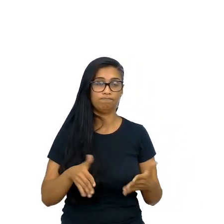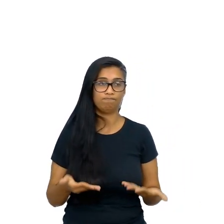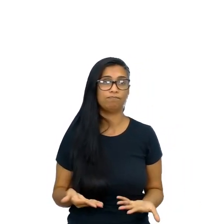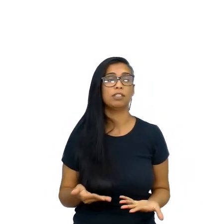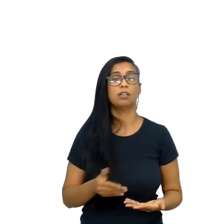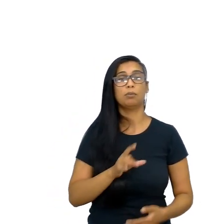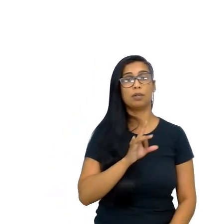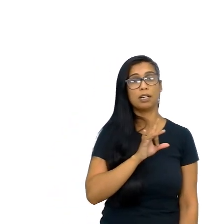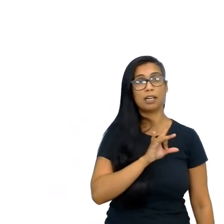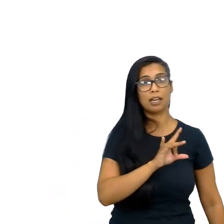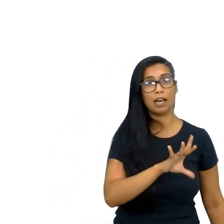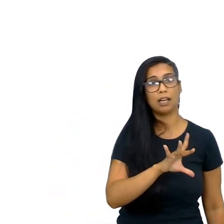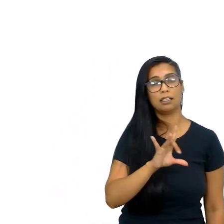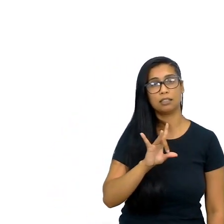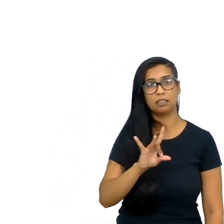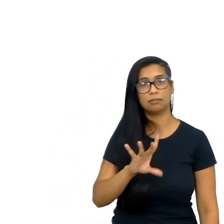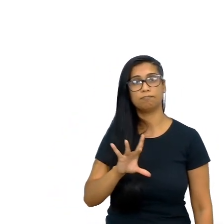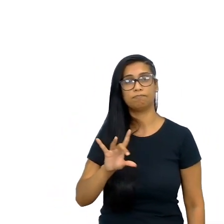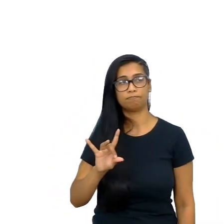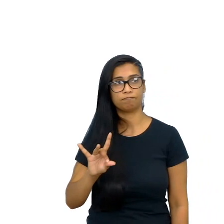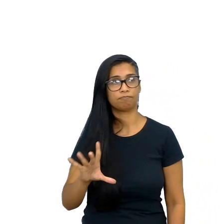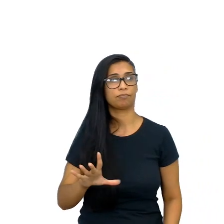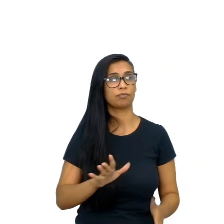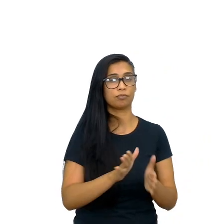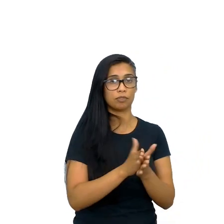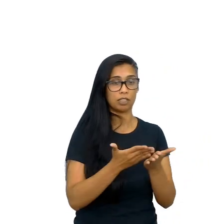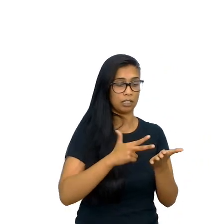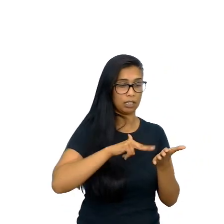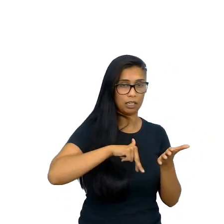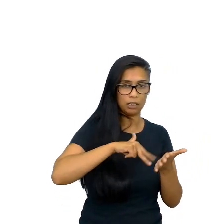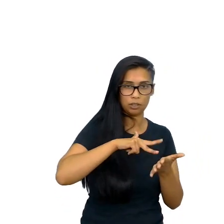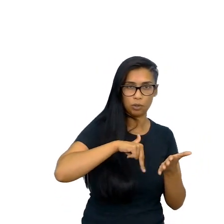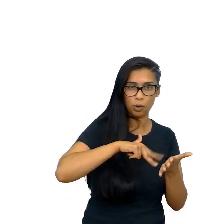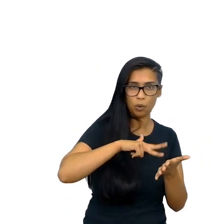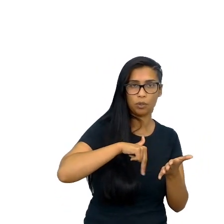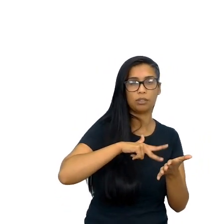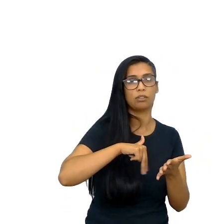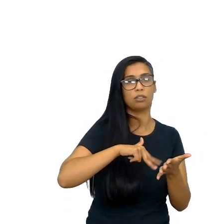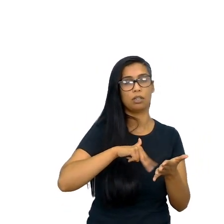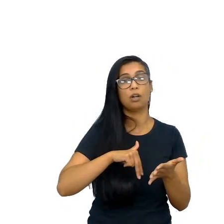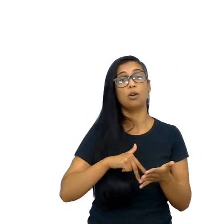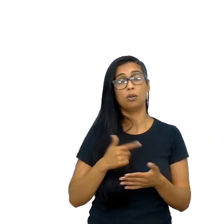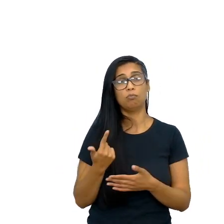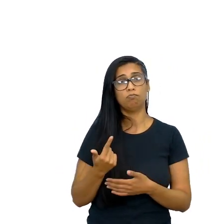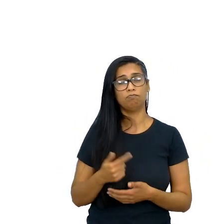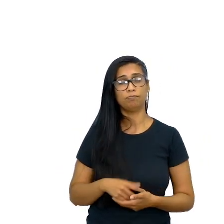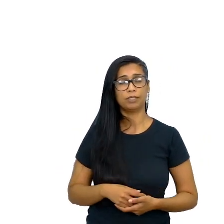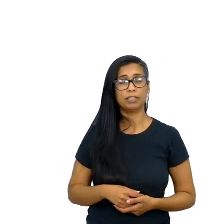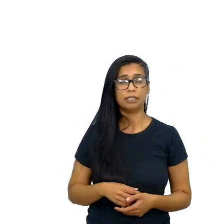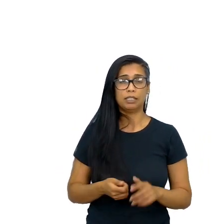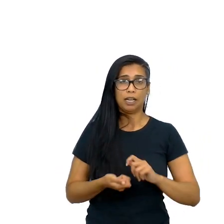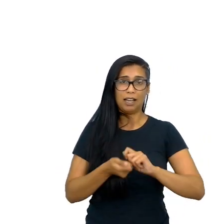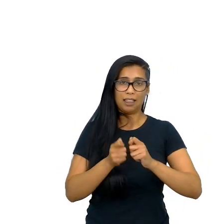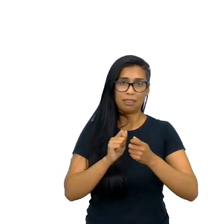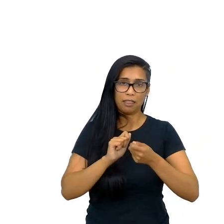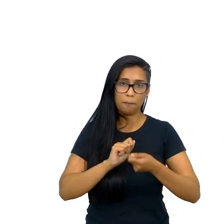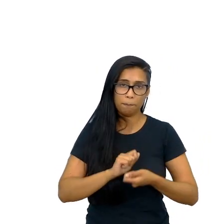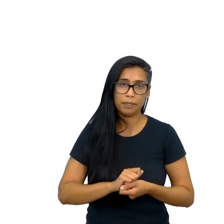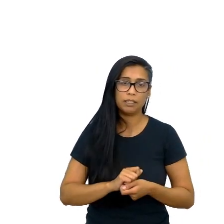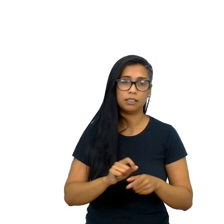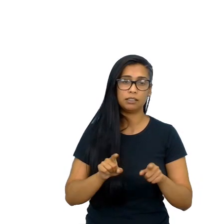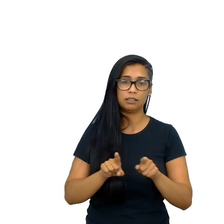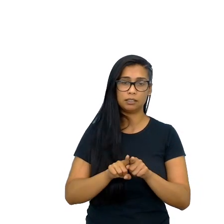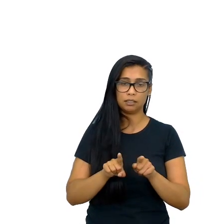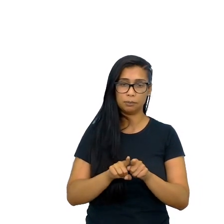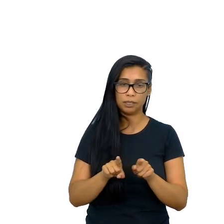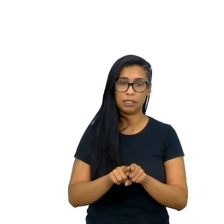se contribuem também, tudo isso que foi aqui abordado, né, se contribui aí para a formação da sua sequência de atividades